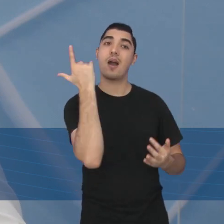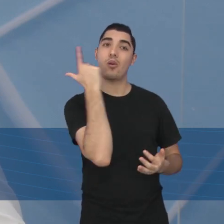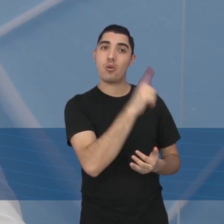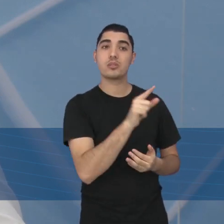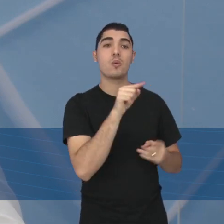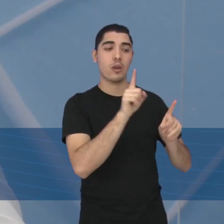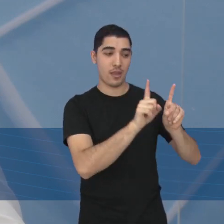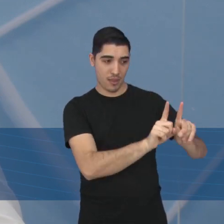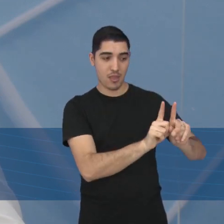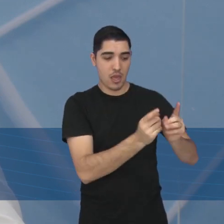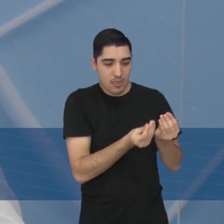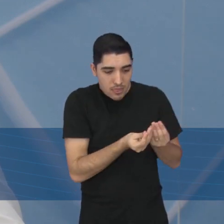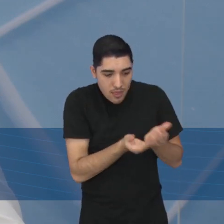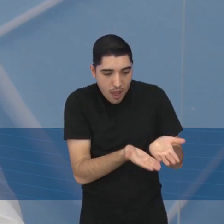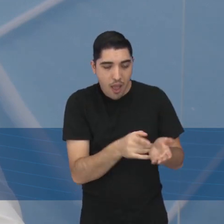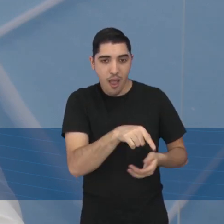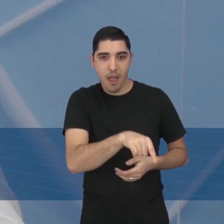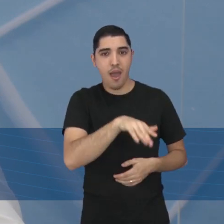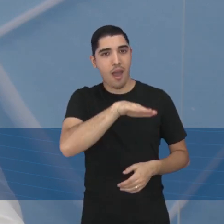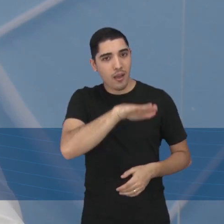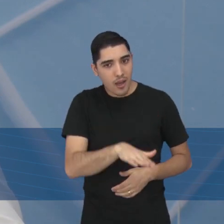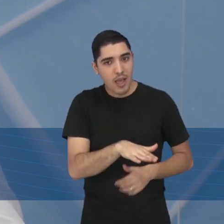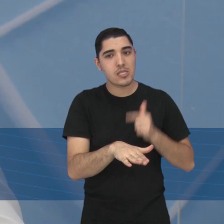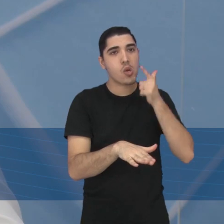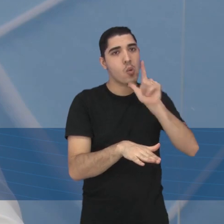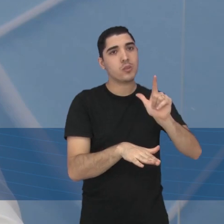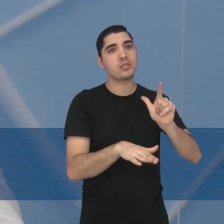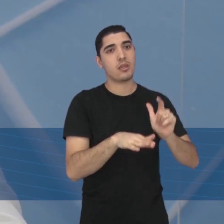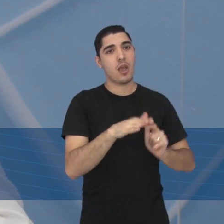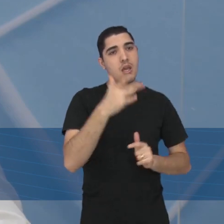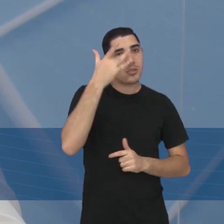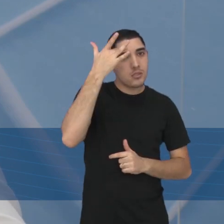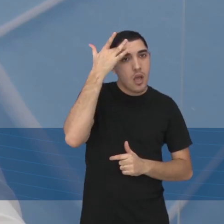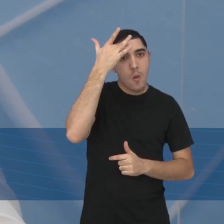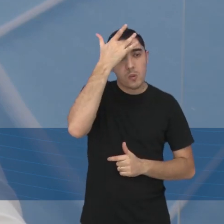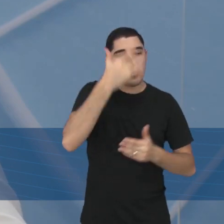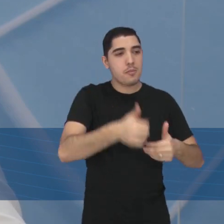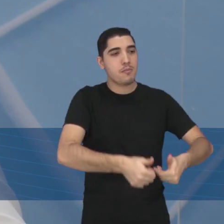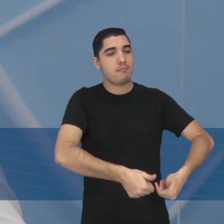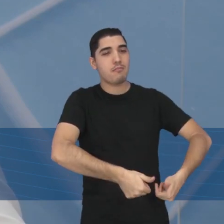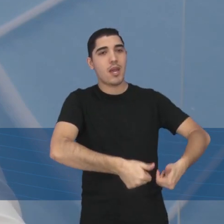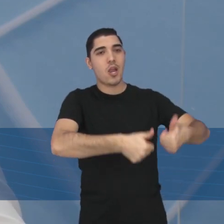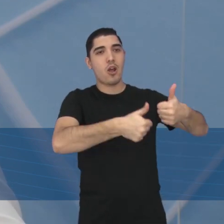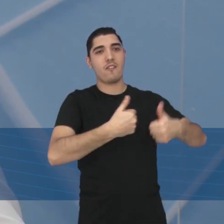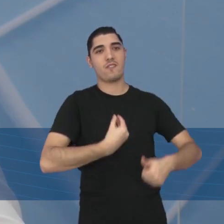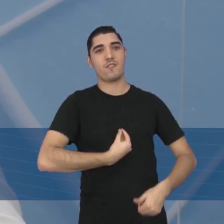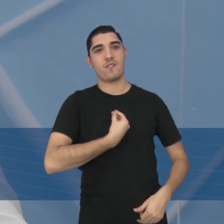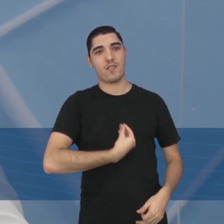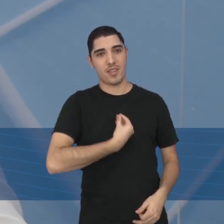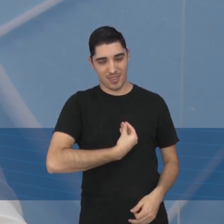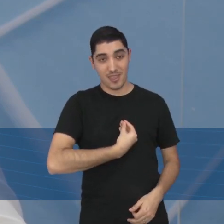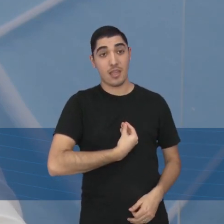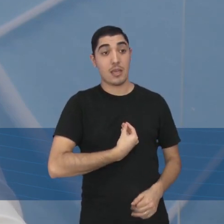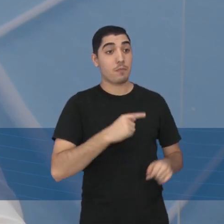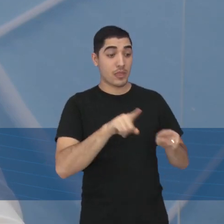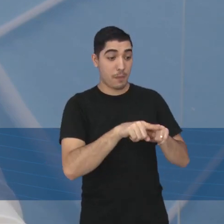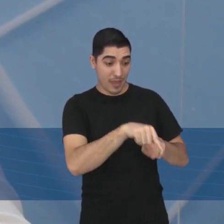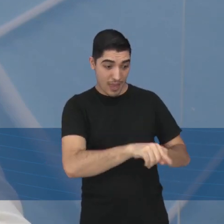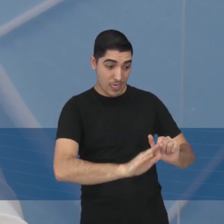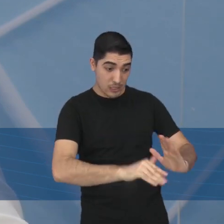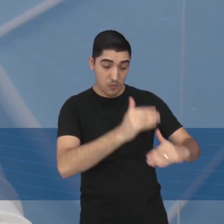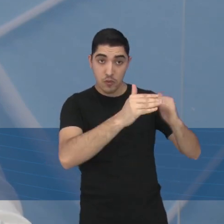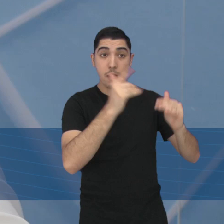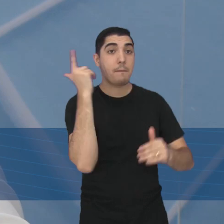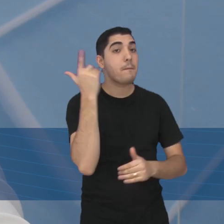né, garantir que essa criança tenha, assim, saúde mental, e até os dois, porque é importante para o desenvolvimento infantil